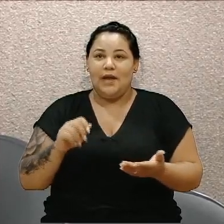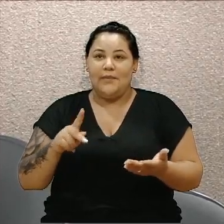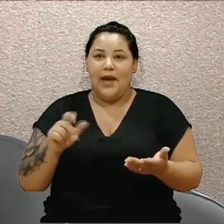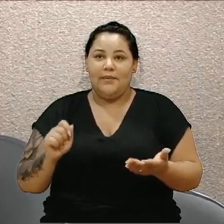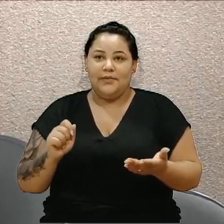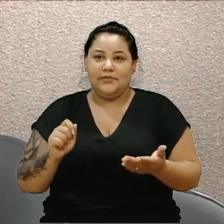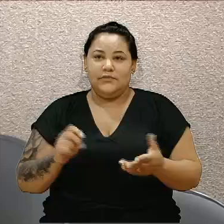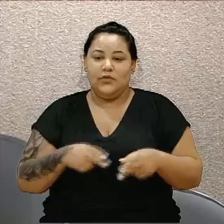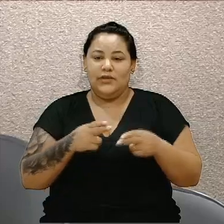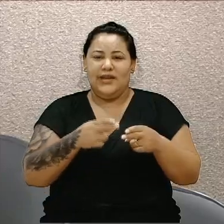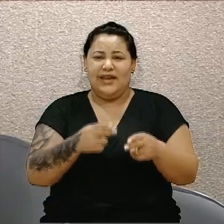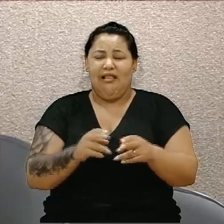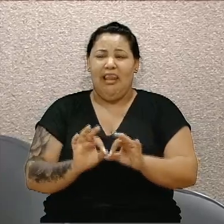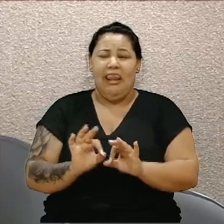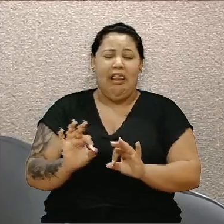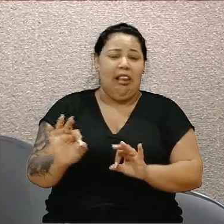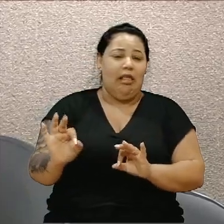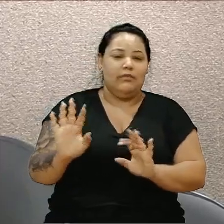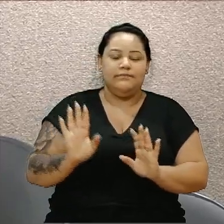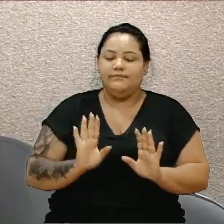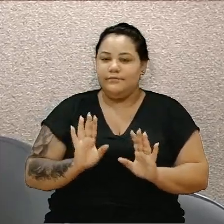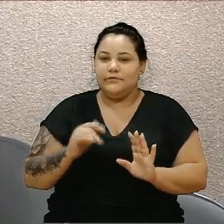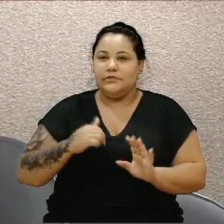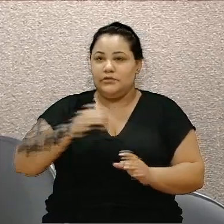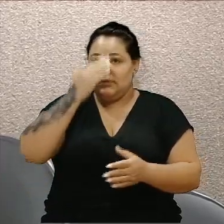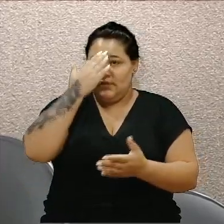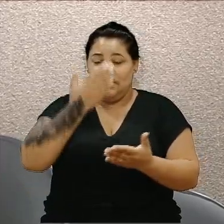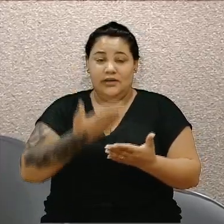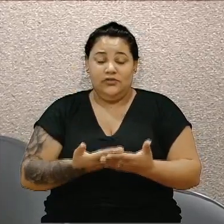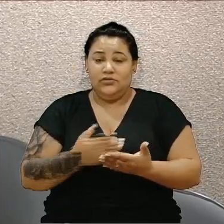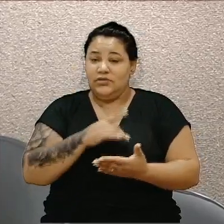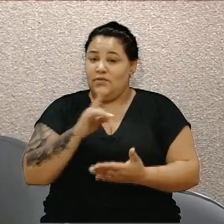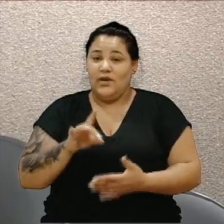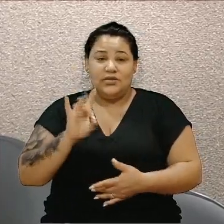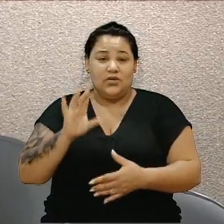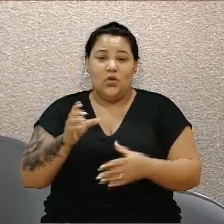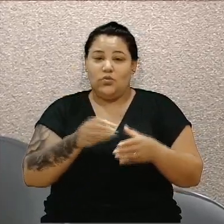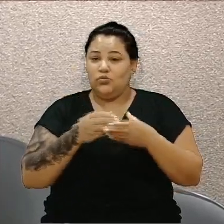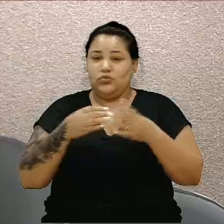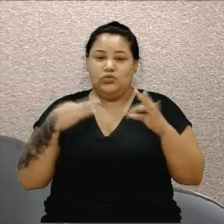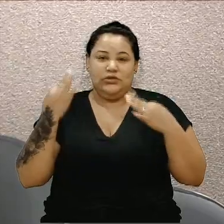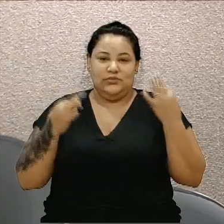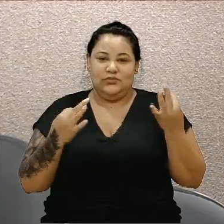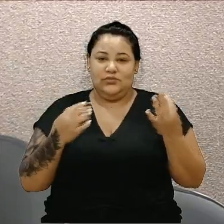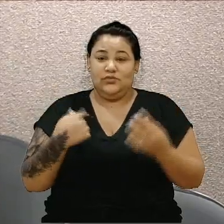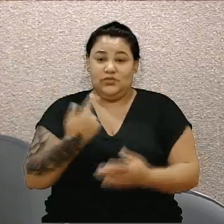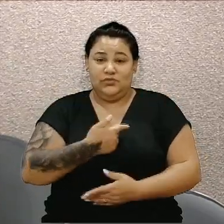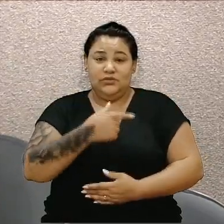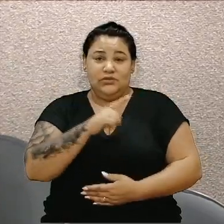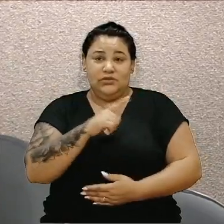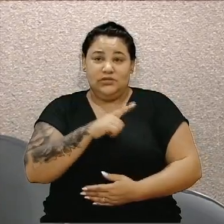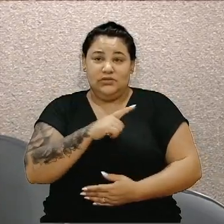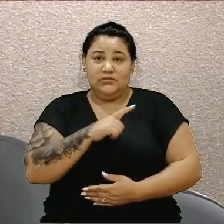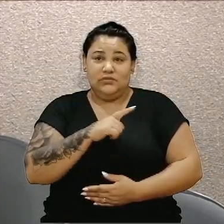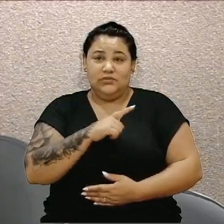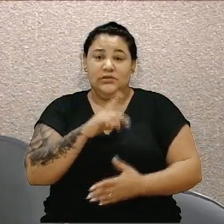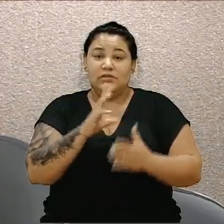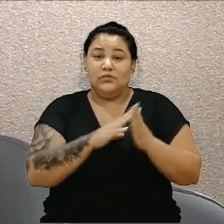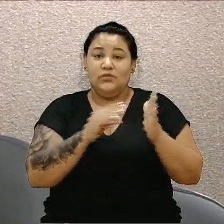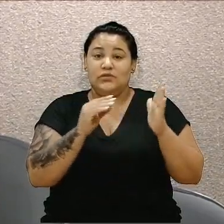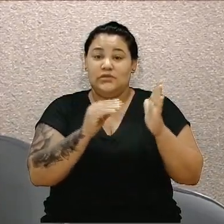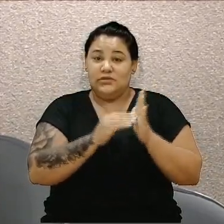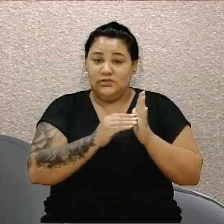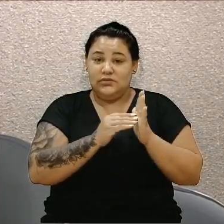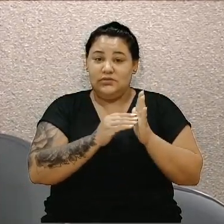passa perto daqui. Então eu acredito que além do turismo, nós teremos esse modal para a população